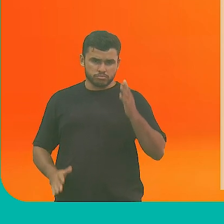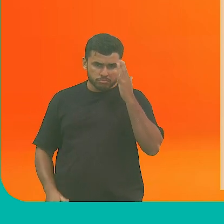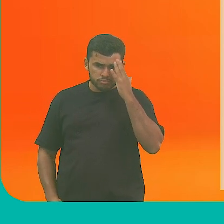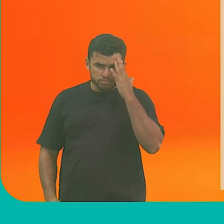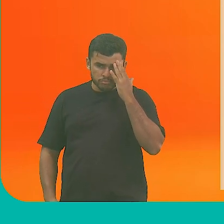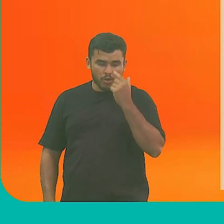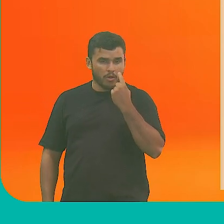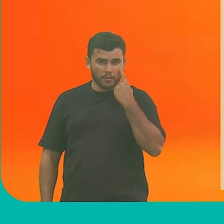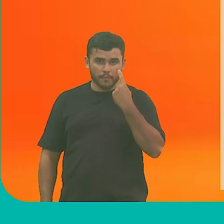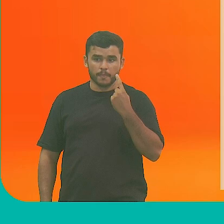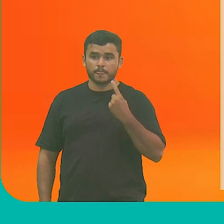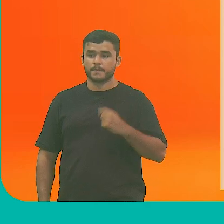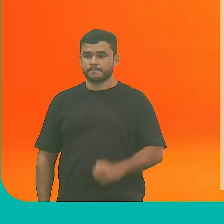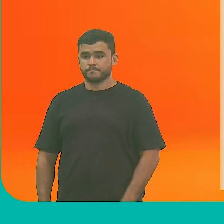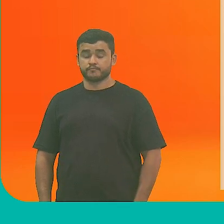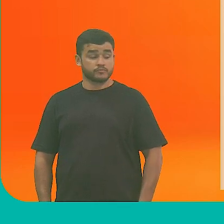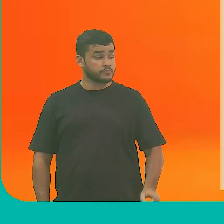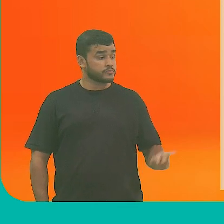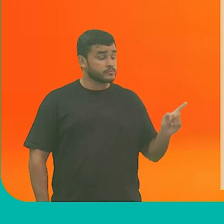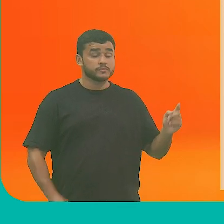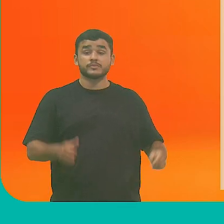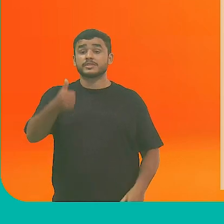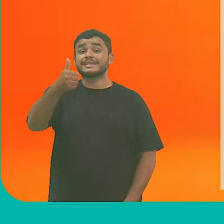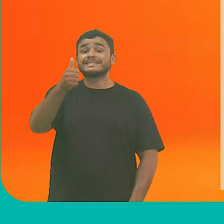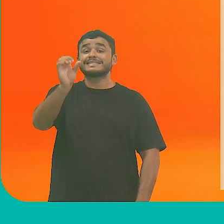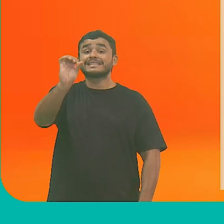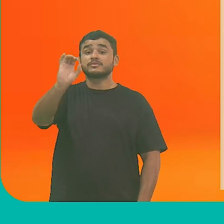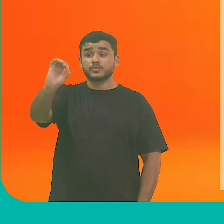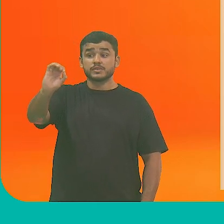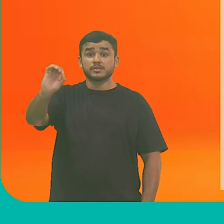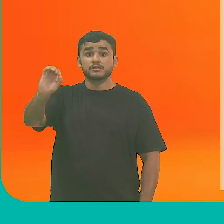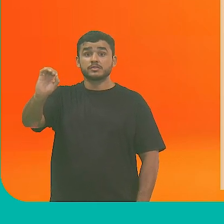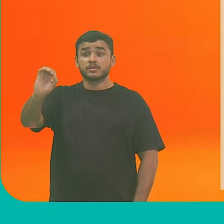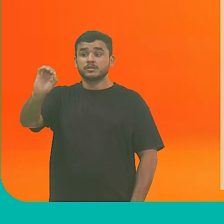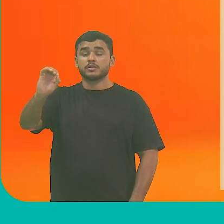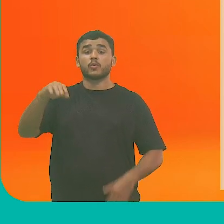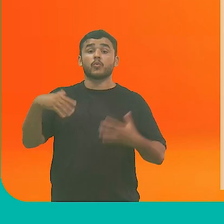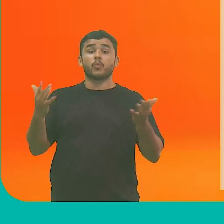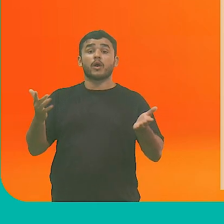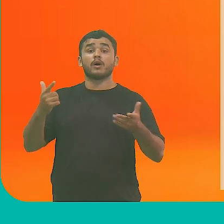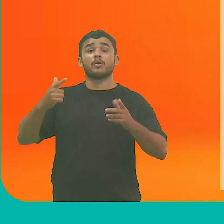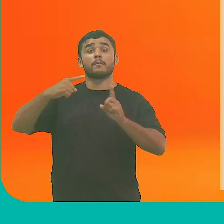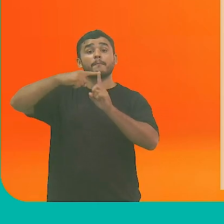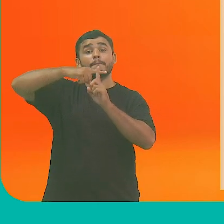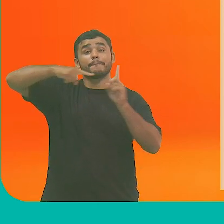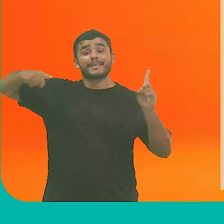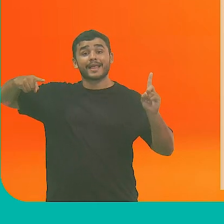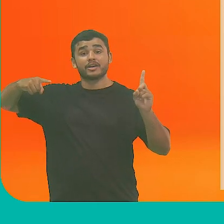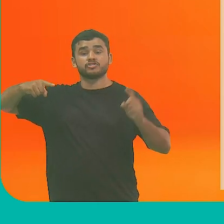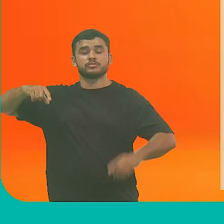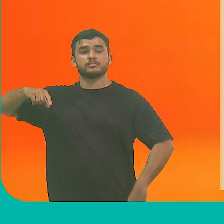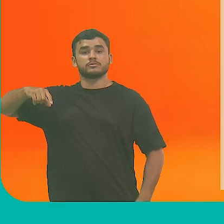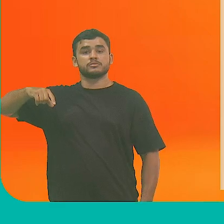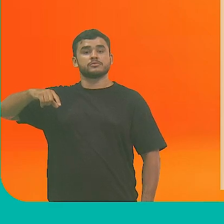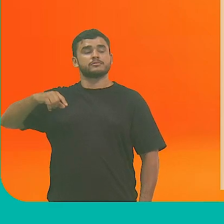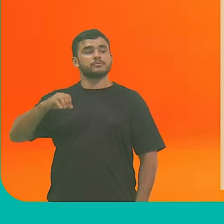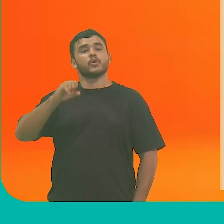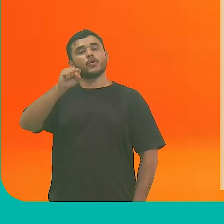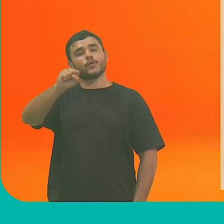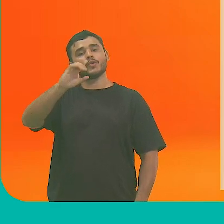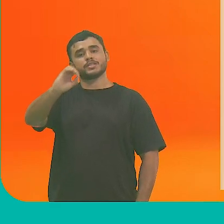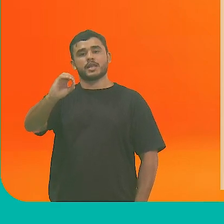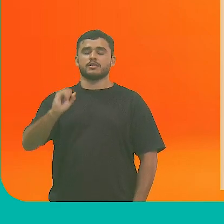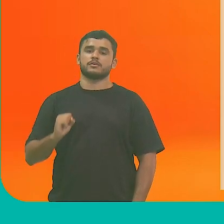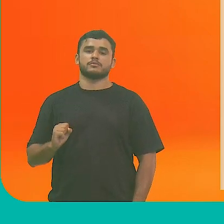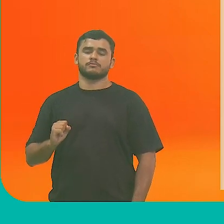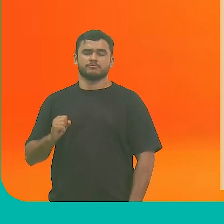que é metade de 160? 80. Então, tu vai pegar o termo 80 mais o termo